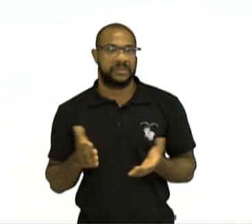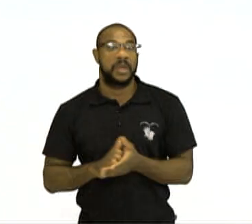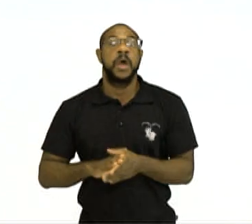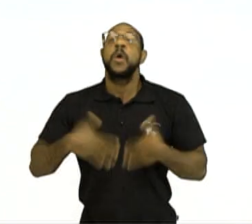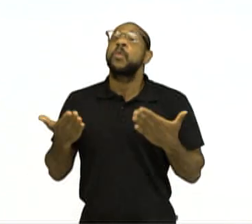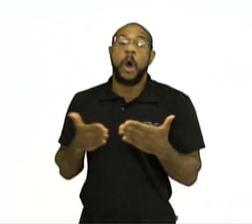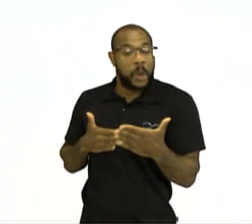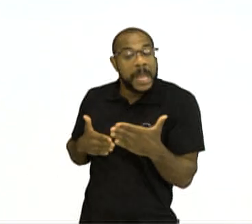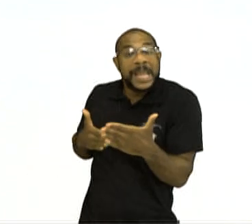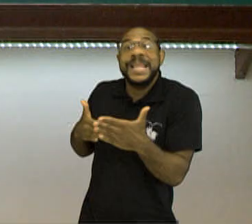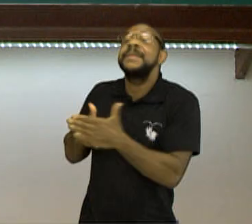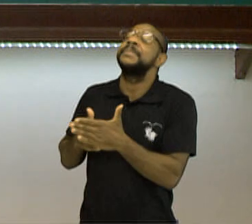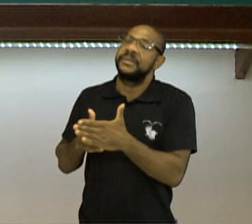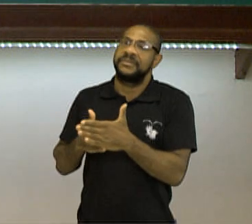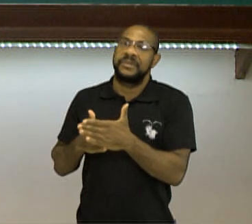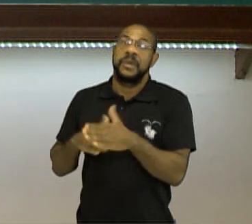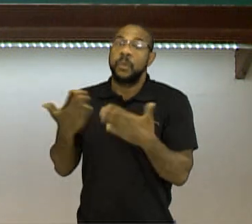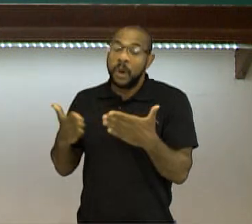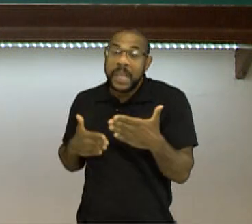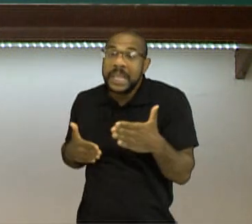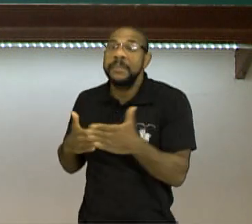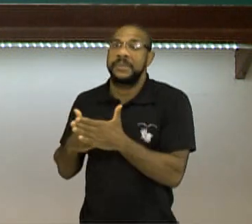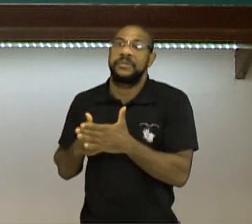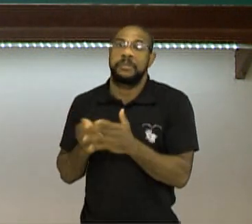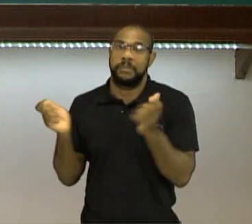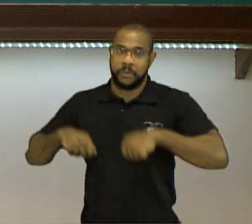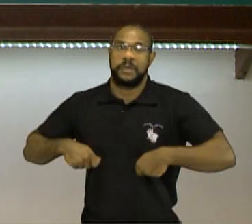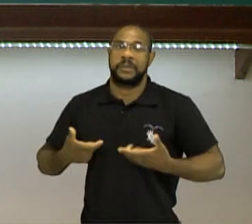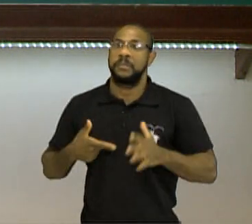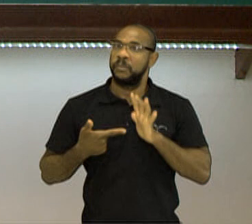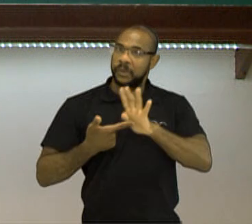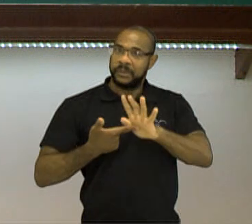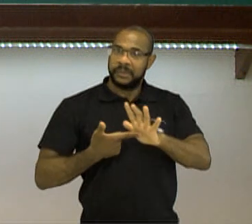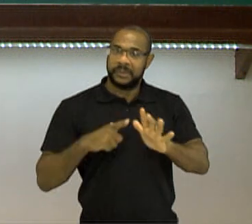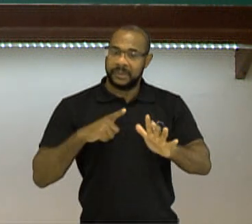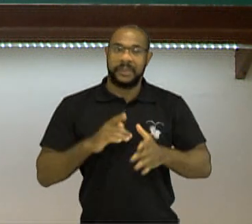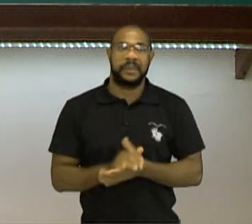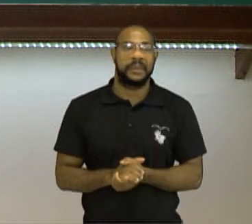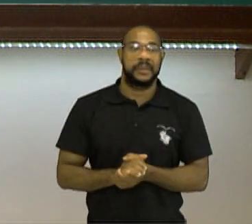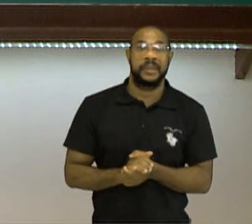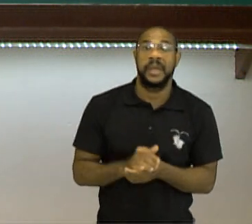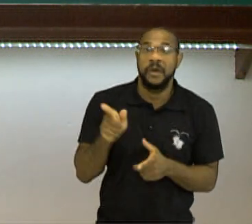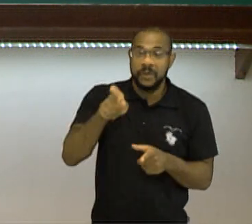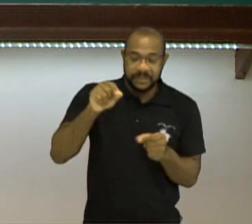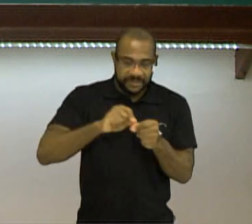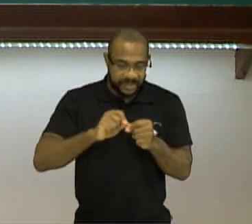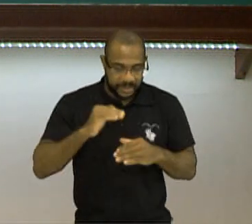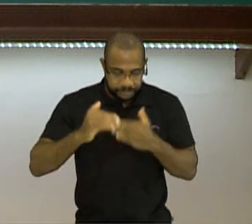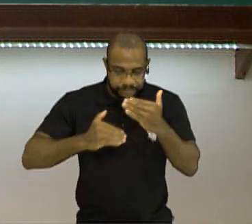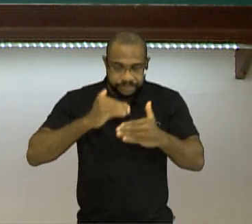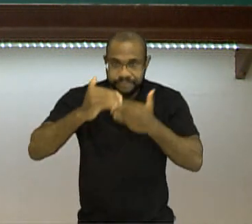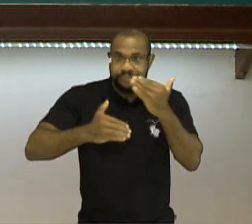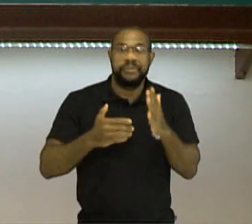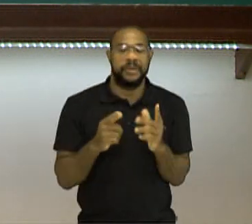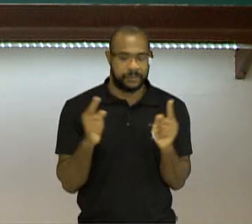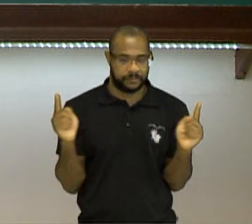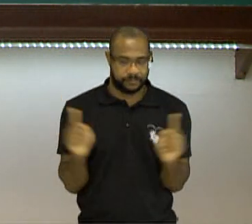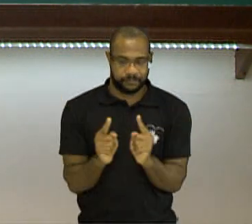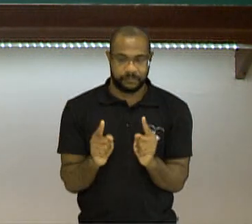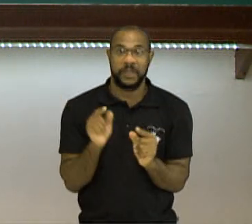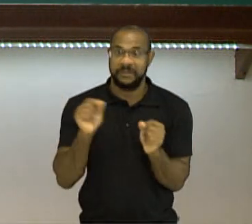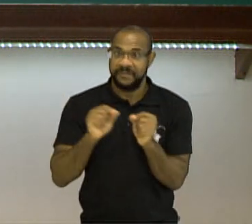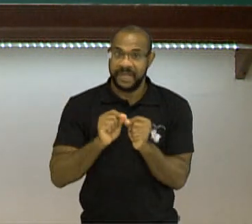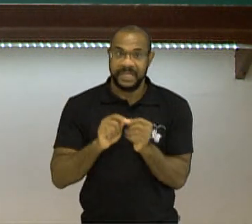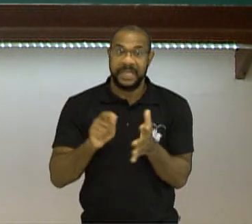Vejam que são as mesmas questões. Agora, desenvolva mais um parágrafo sobre o tema, usando de